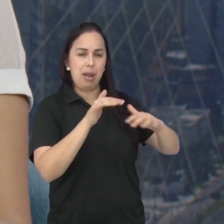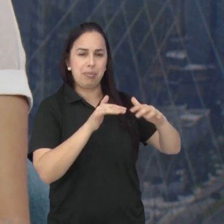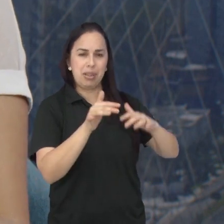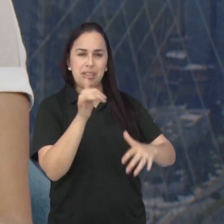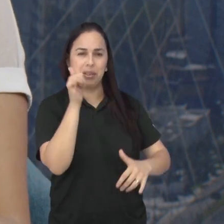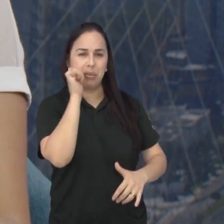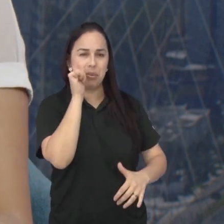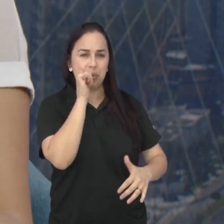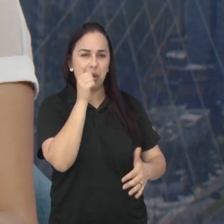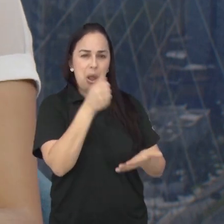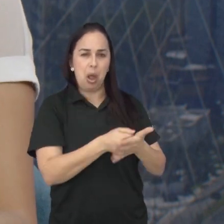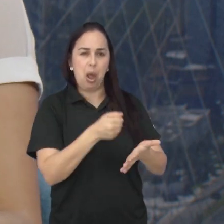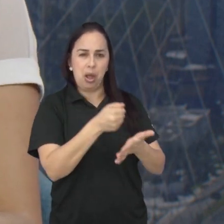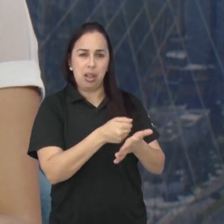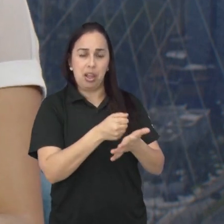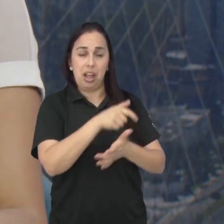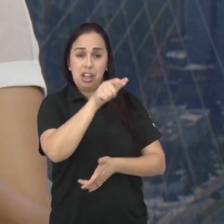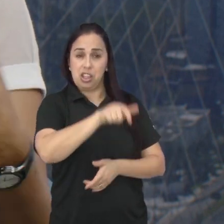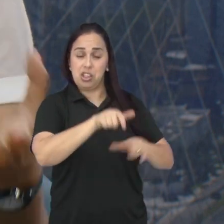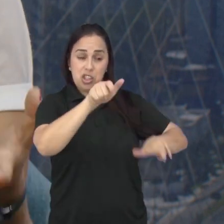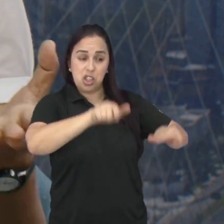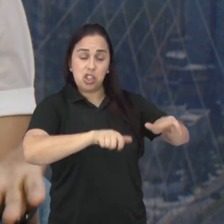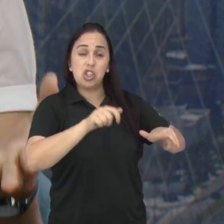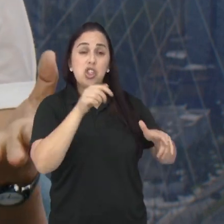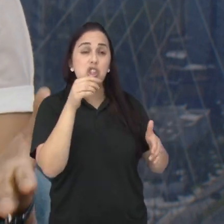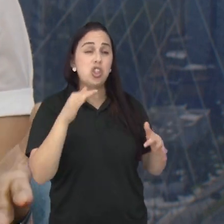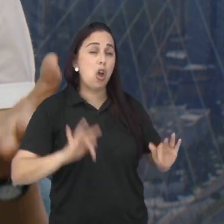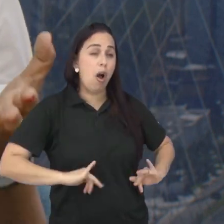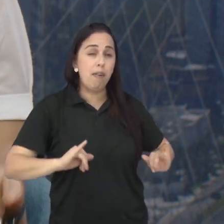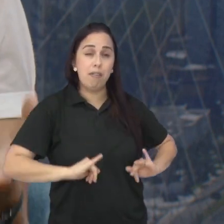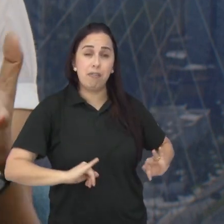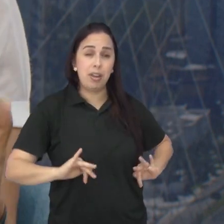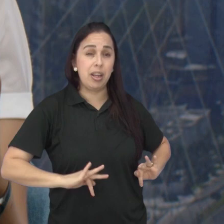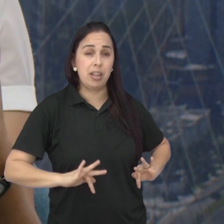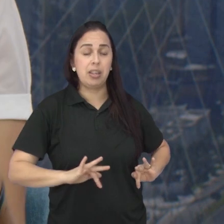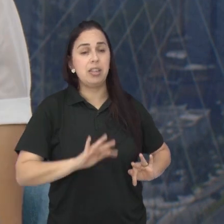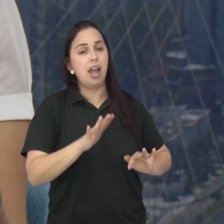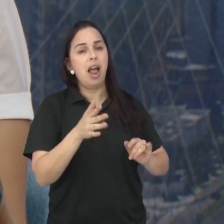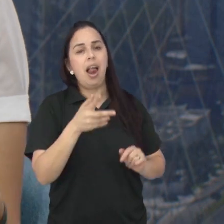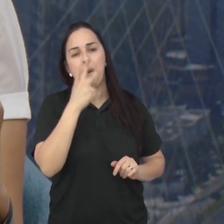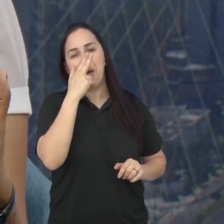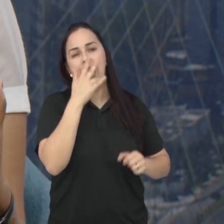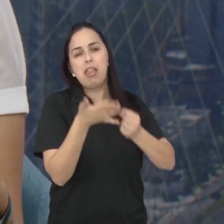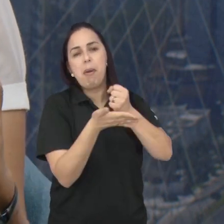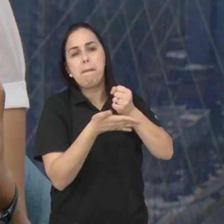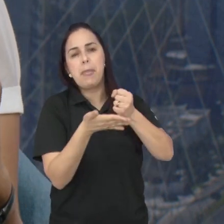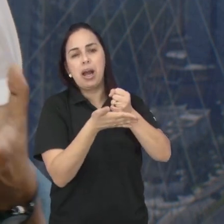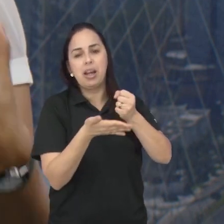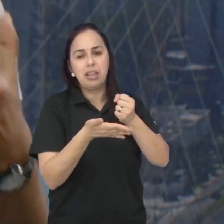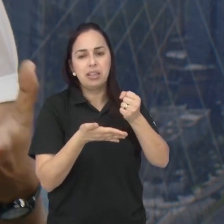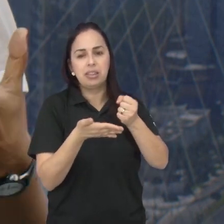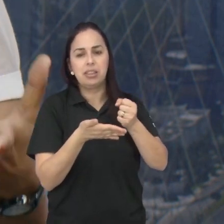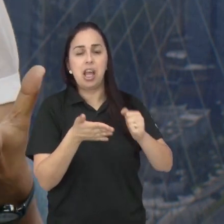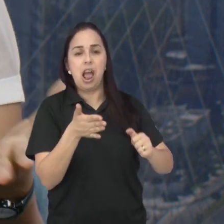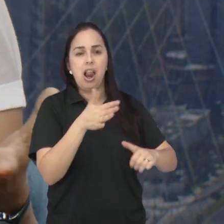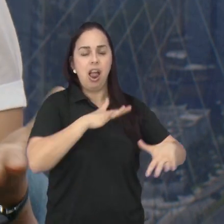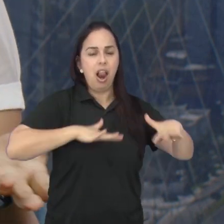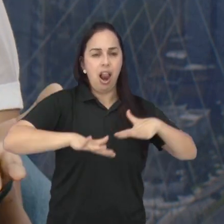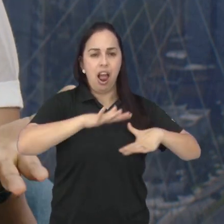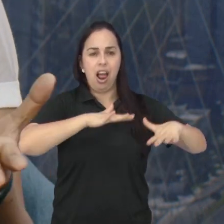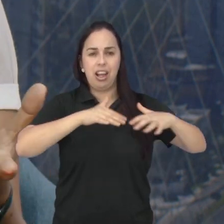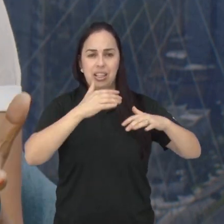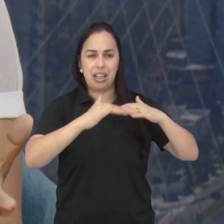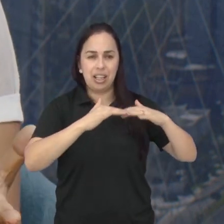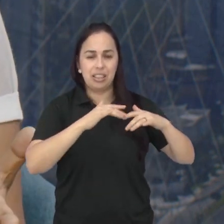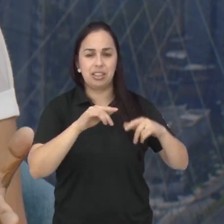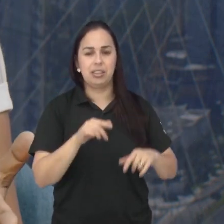sempre puxando, porque são as que mais sofrem, estão na base, segurando isso. Então, elas acabam movimentando, né? A